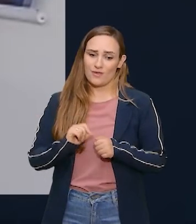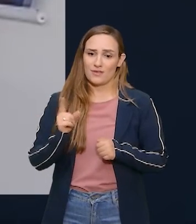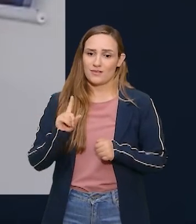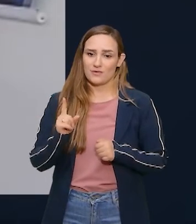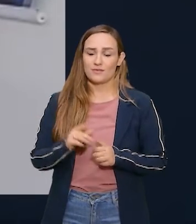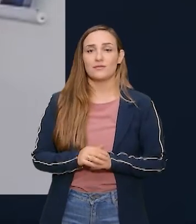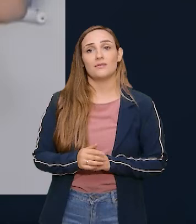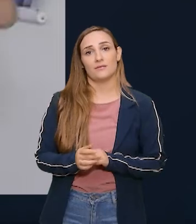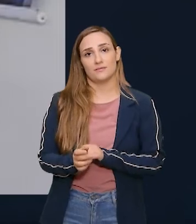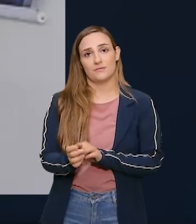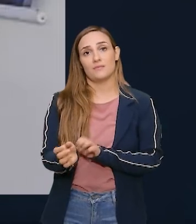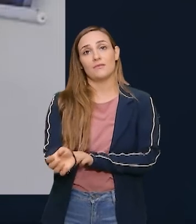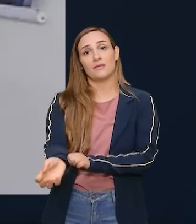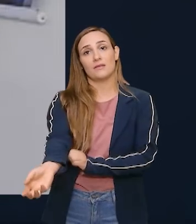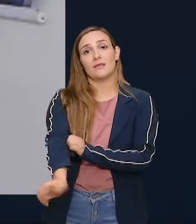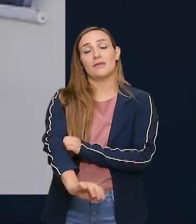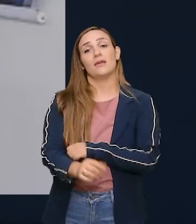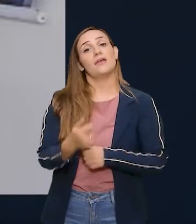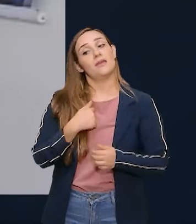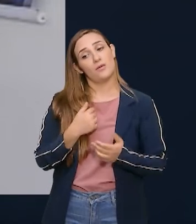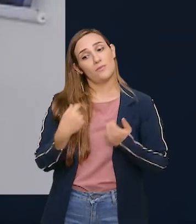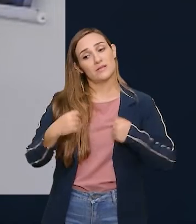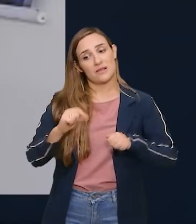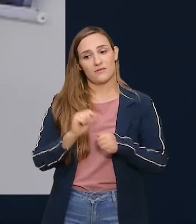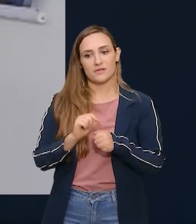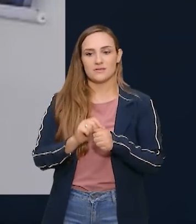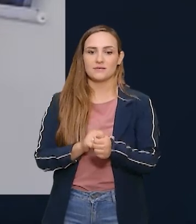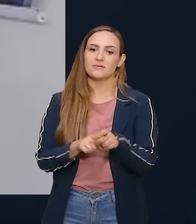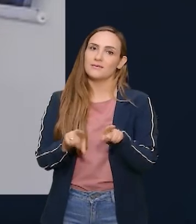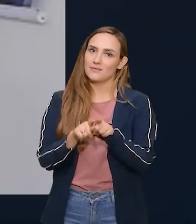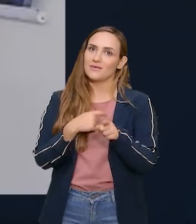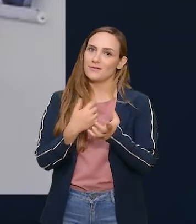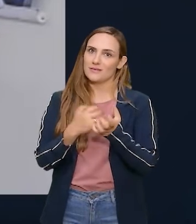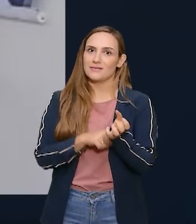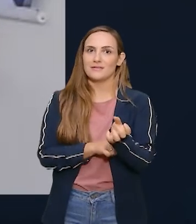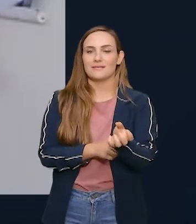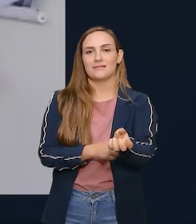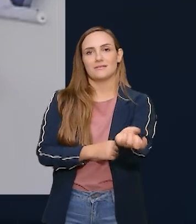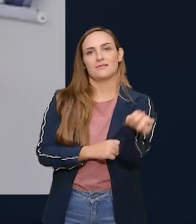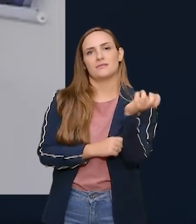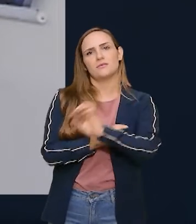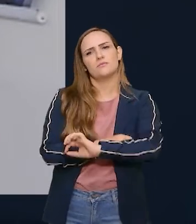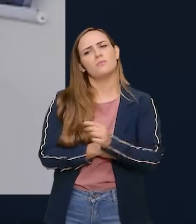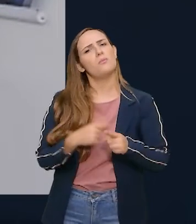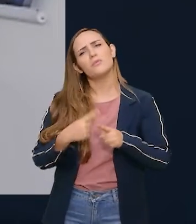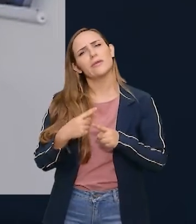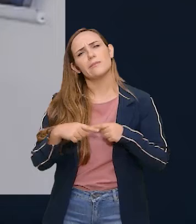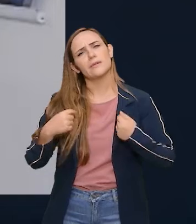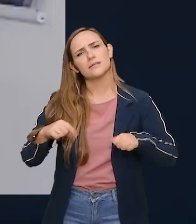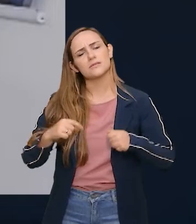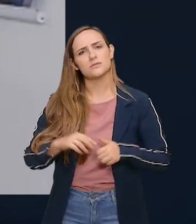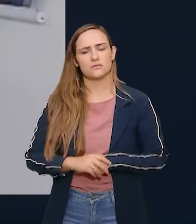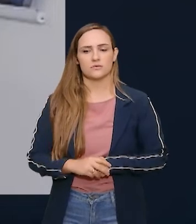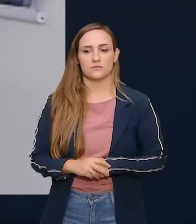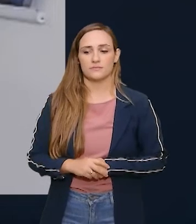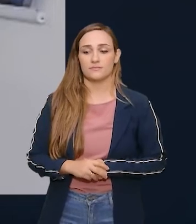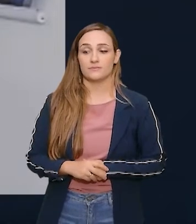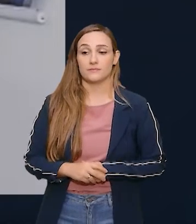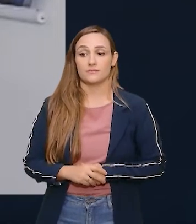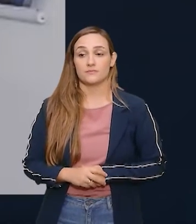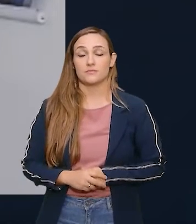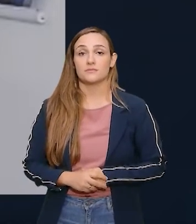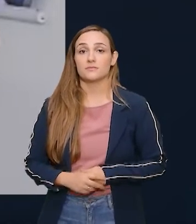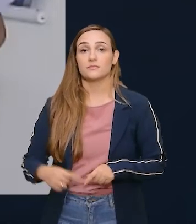verdade, não foi eu que quis fazer. Na verdade, foi preciso fazer esse livro e também porque eu quis, né? Por que